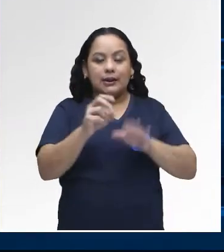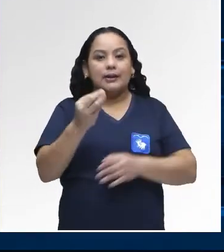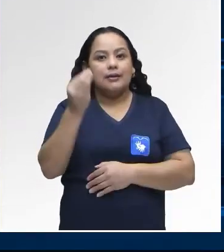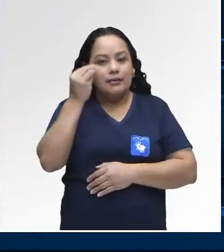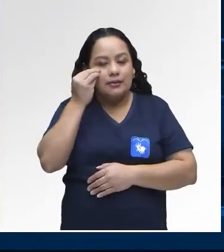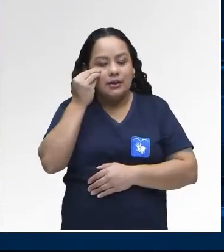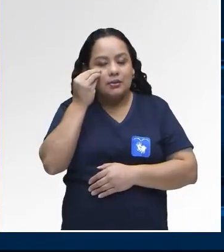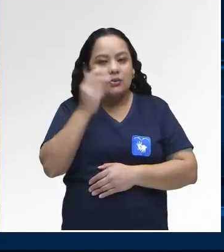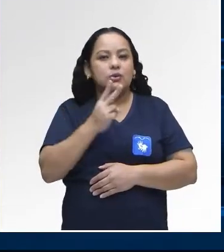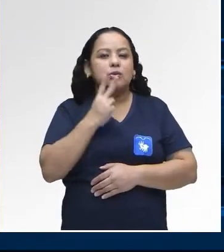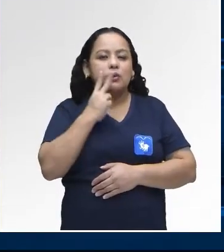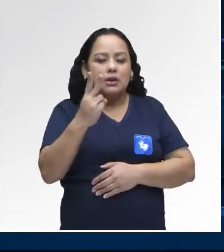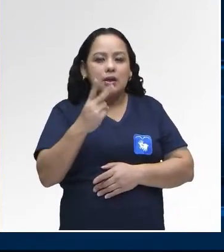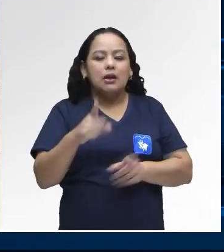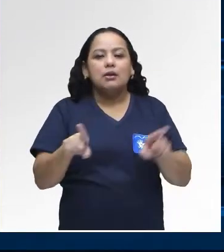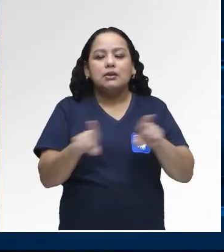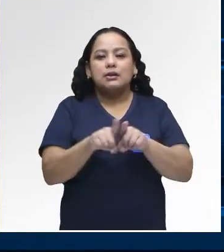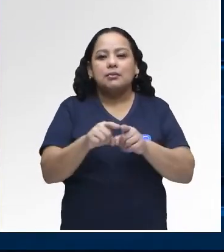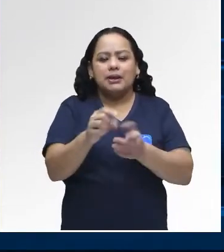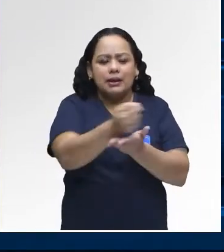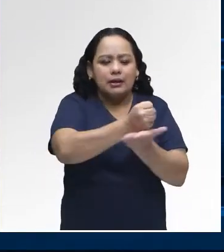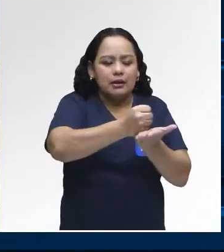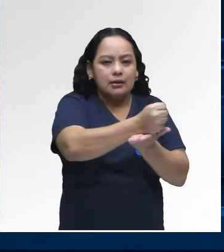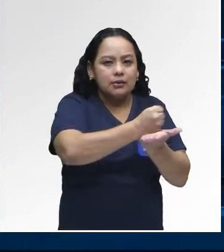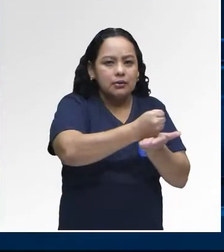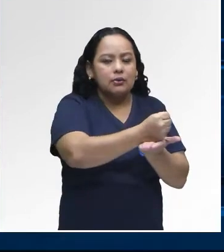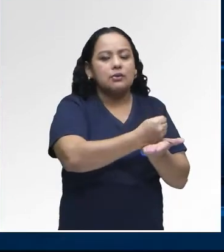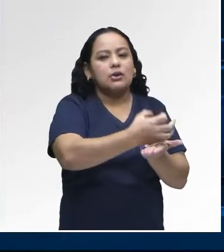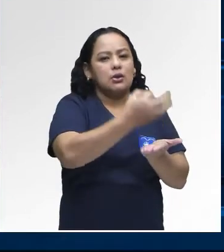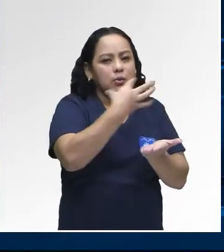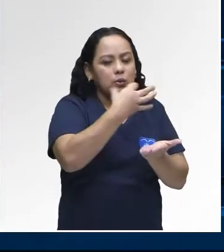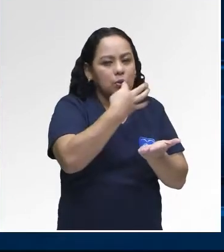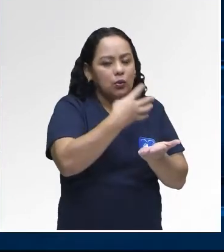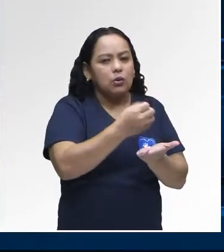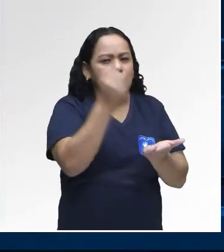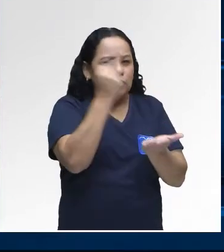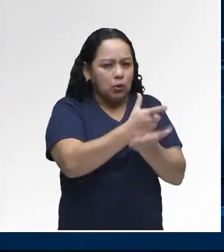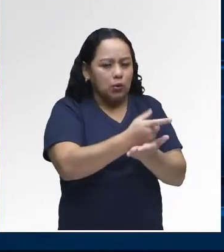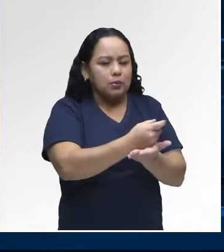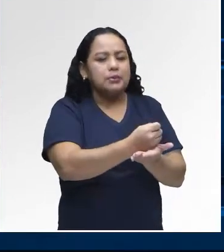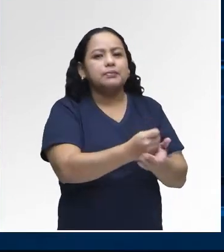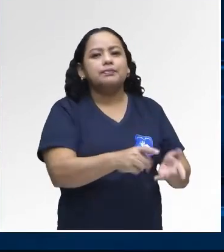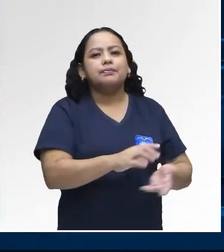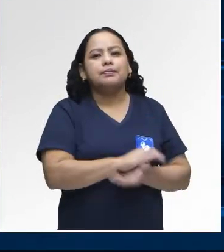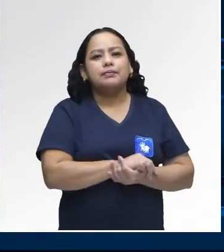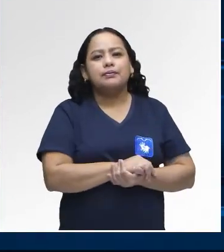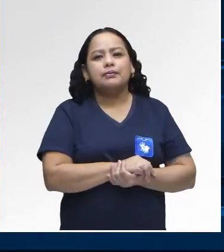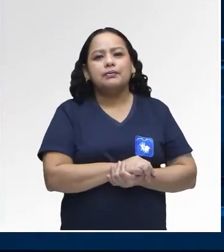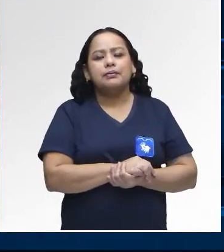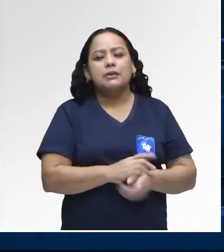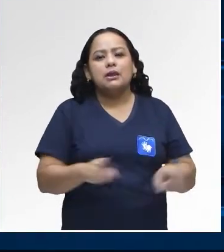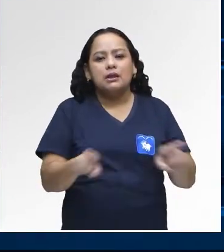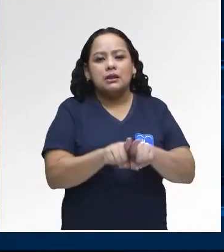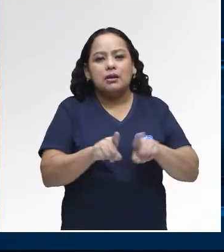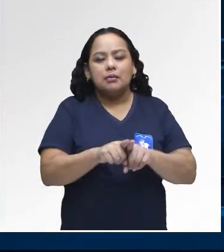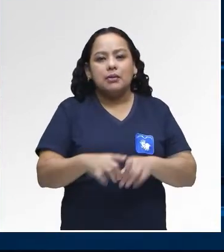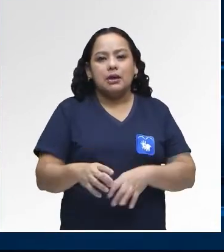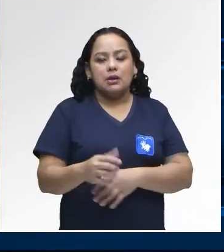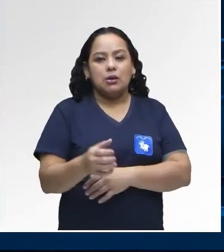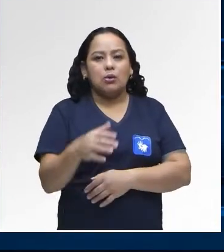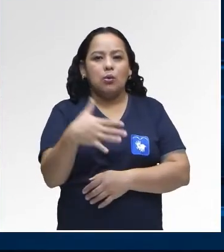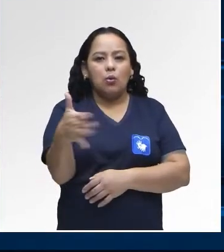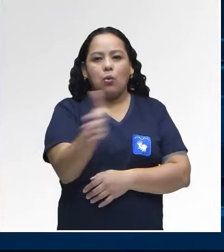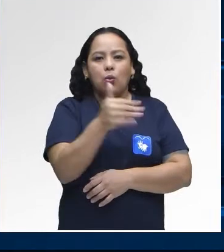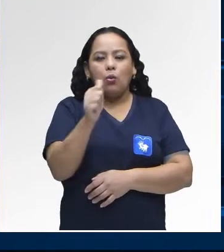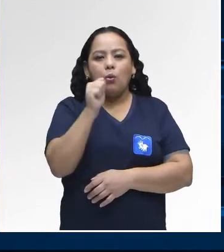que nós encontramos na farmácia, os remédios são drogas também, e também o álcool,